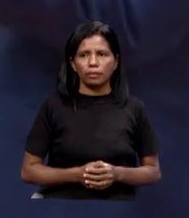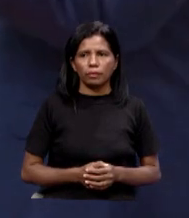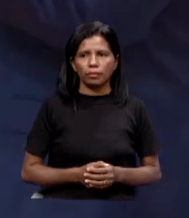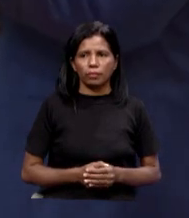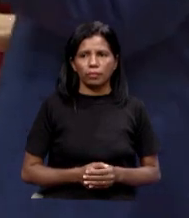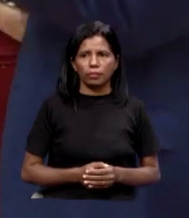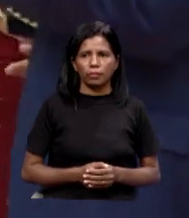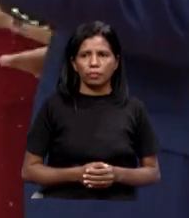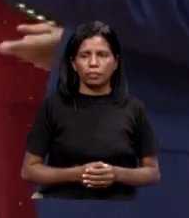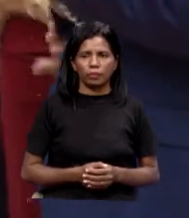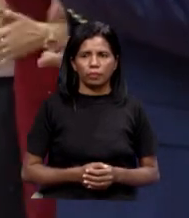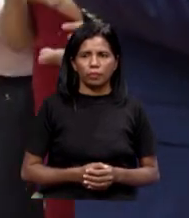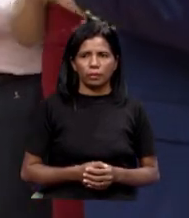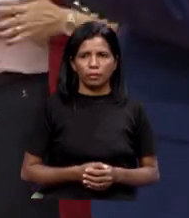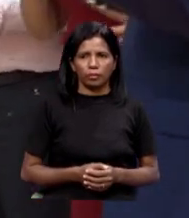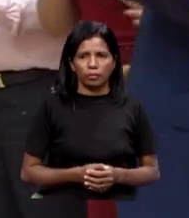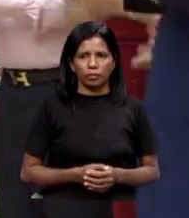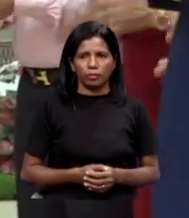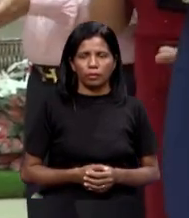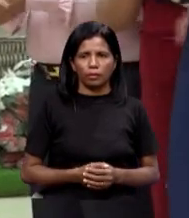Guaidane, Governo e